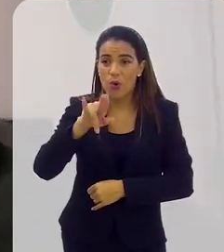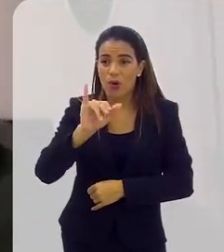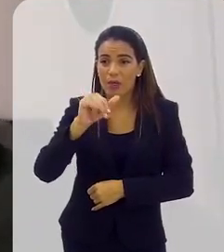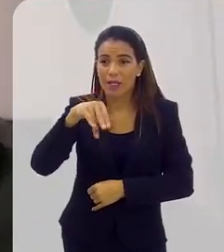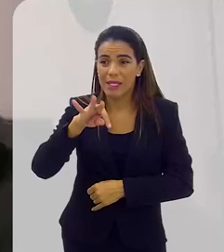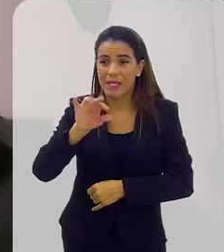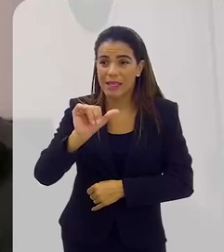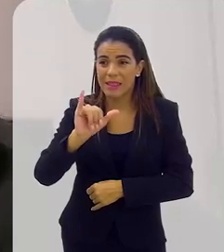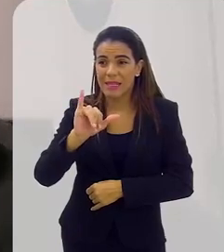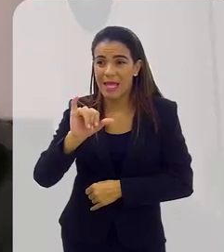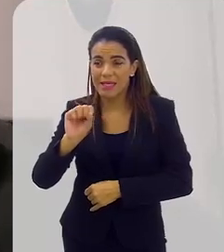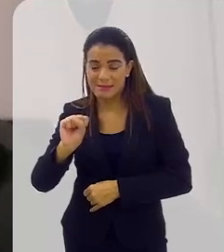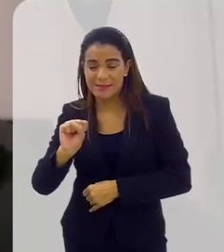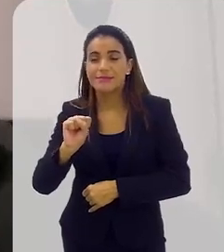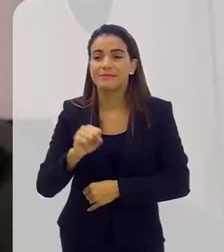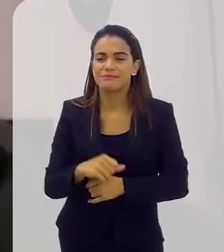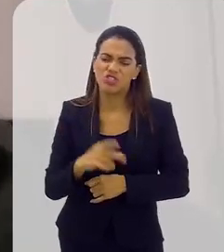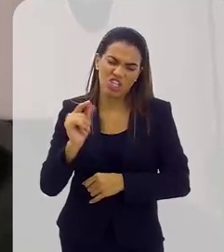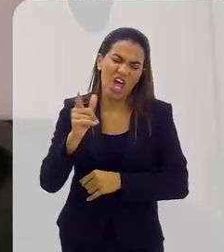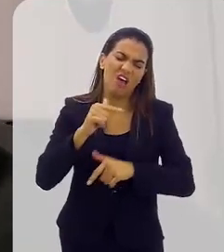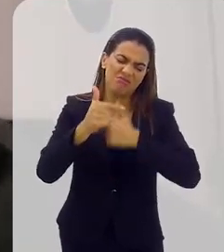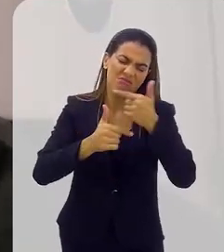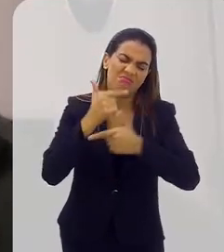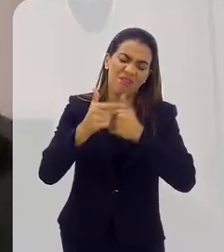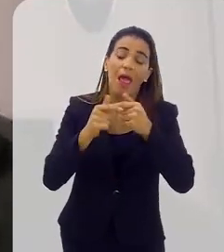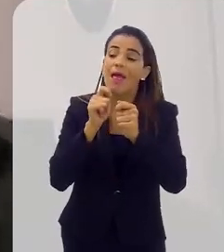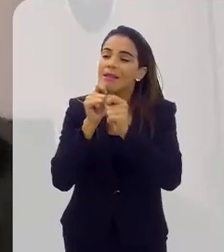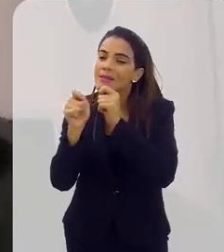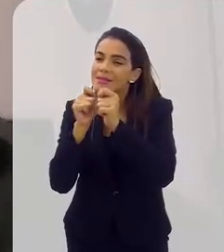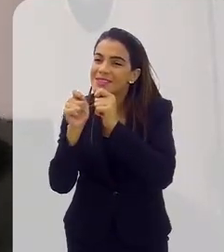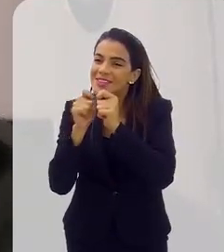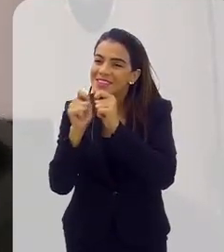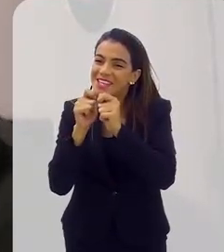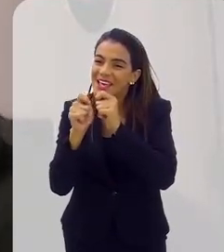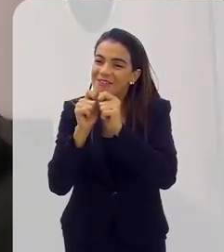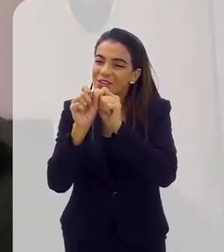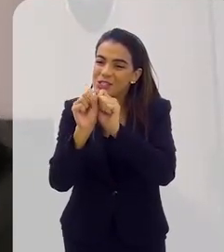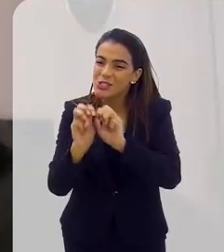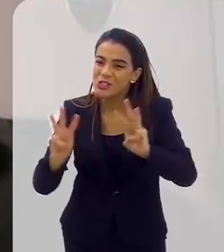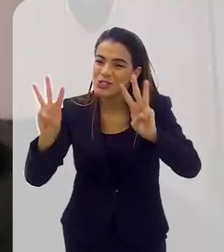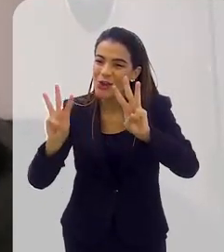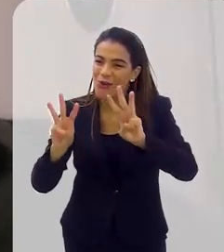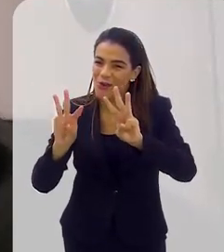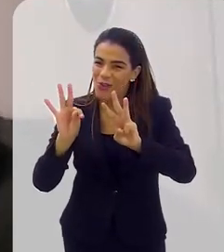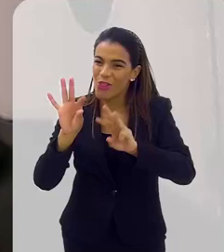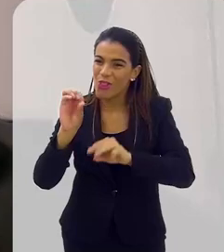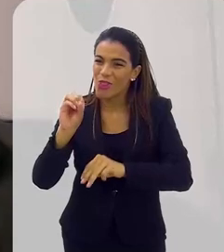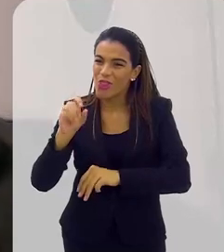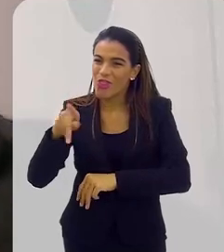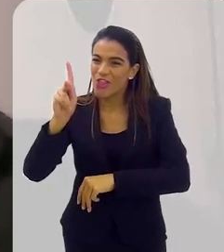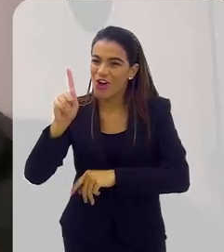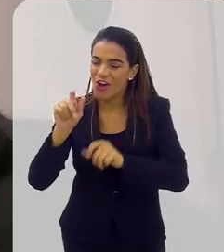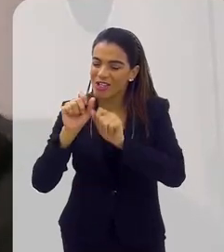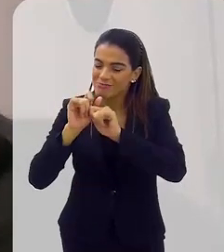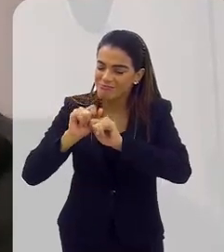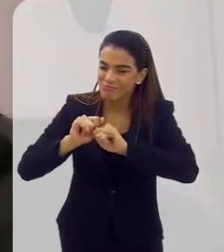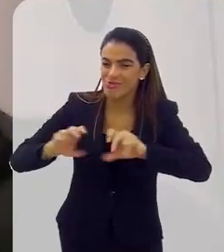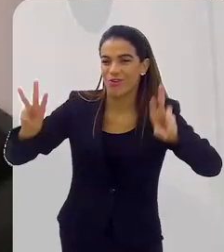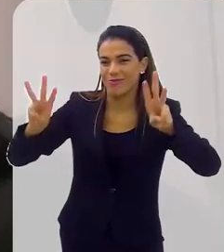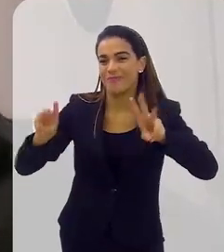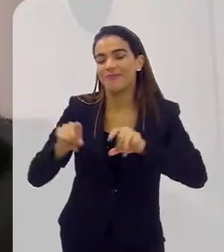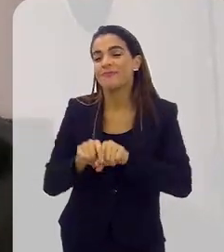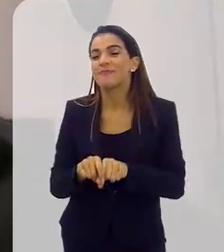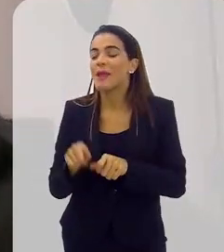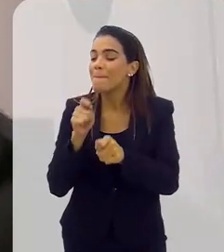faço junto com Ludmila de Aquino, já tem um tempo, e são entrevistas no estilo talk show, bem diferente